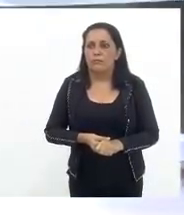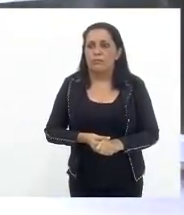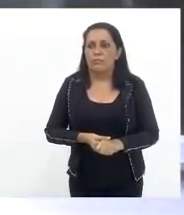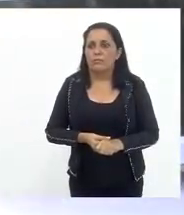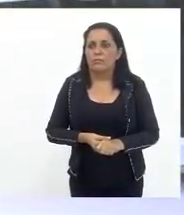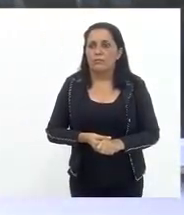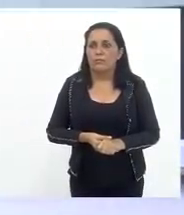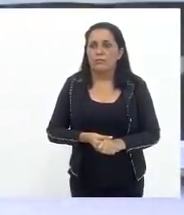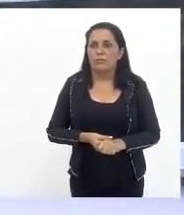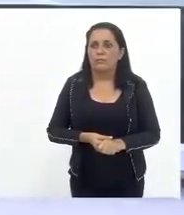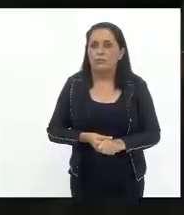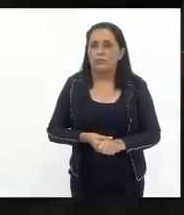Deputado Rodrigo Amorim.